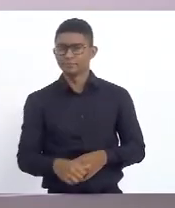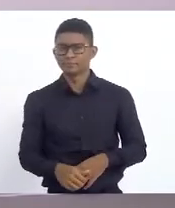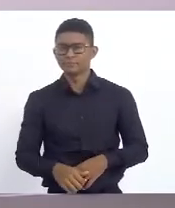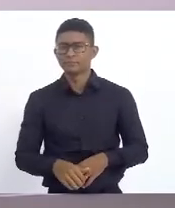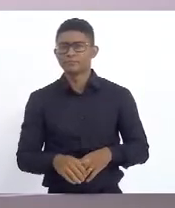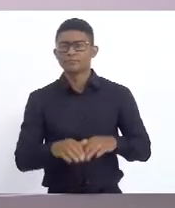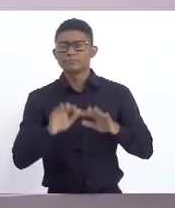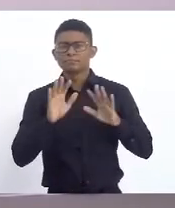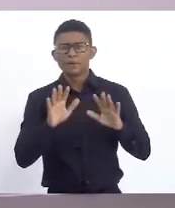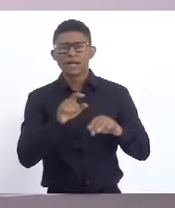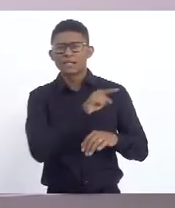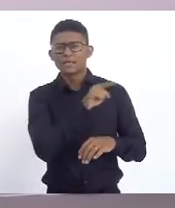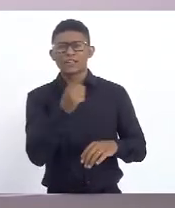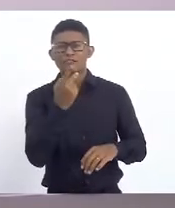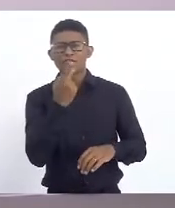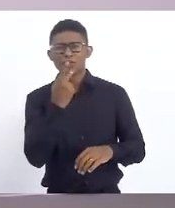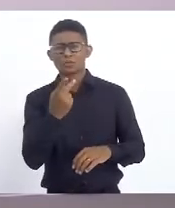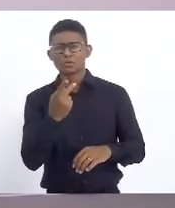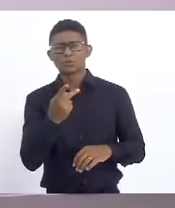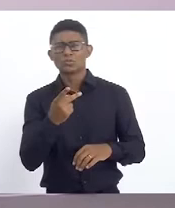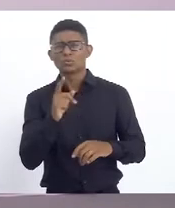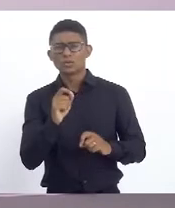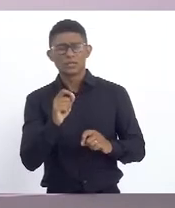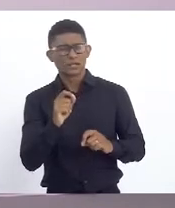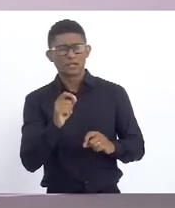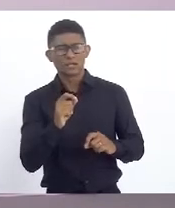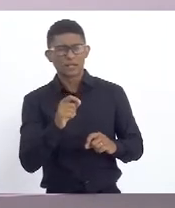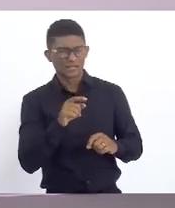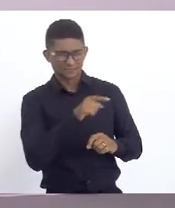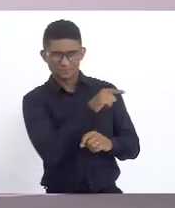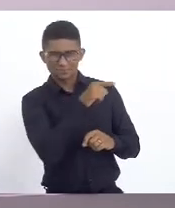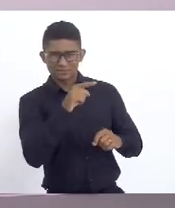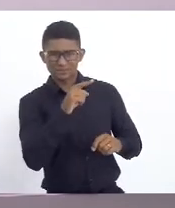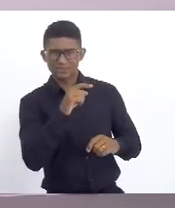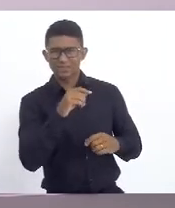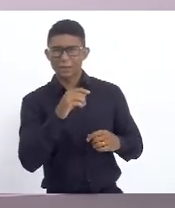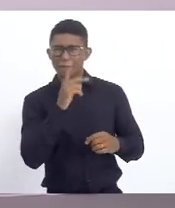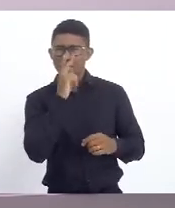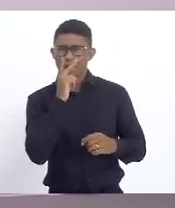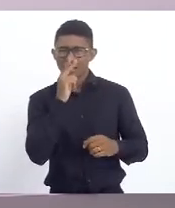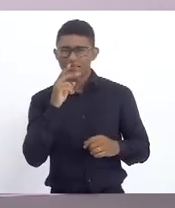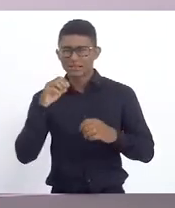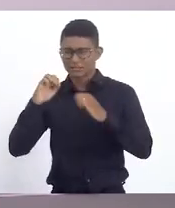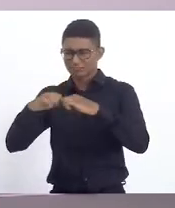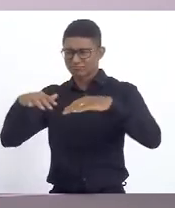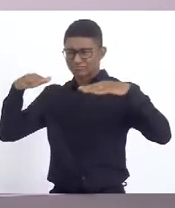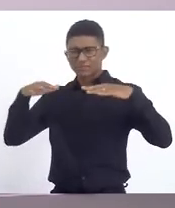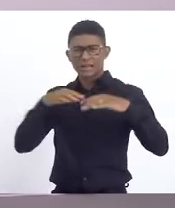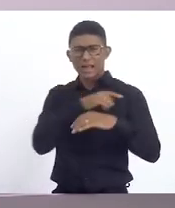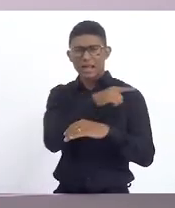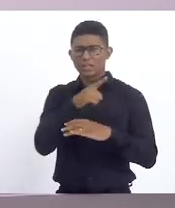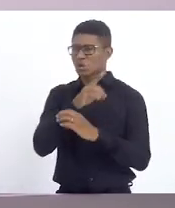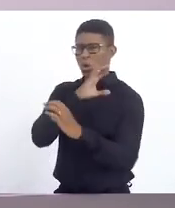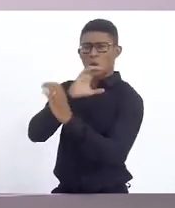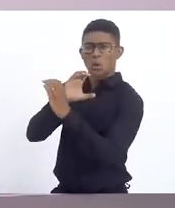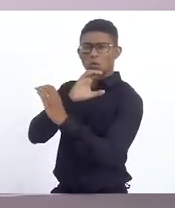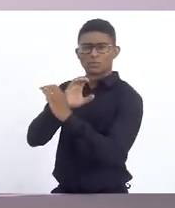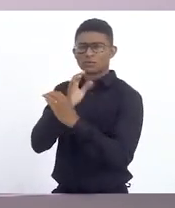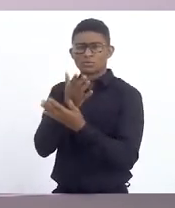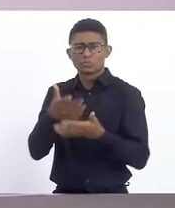atenção necessária ao Parlamento Fluminense, que conhece profundamente o Estado do Rio de Janeiro e, principalmente, a